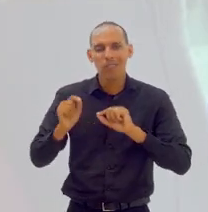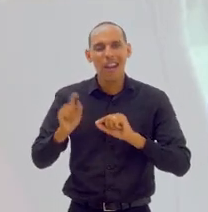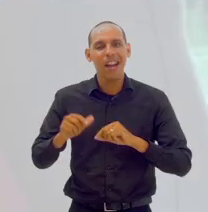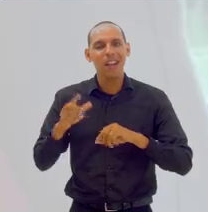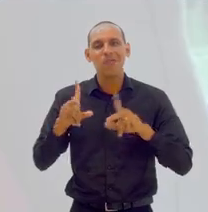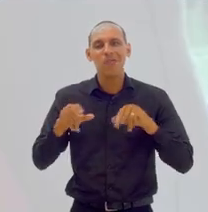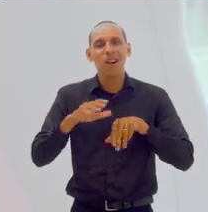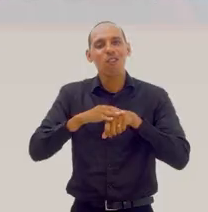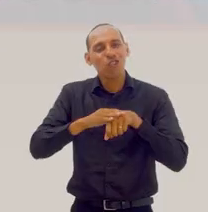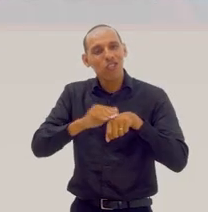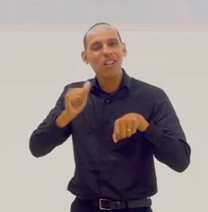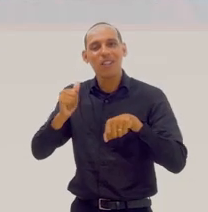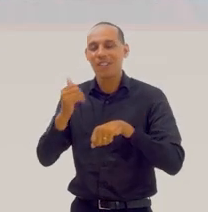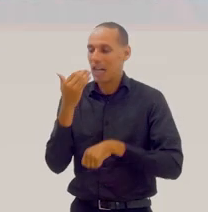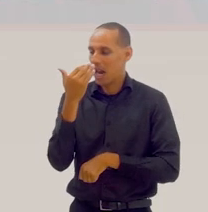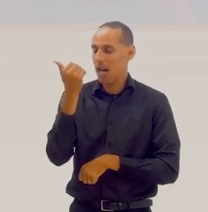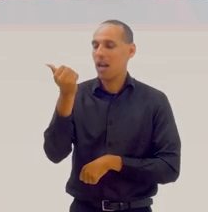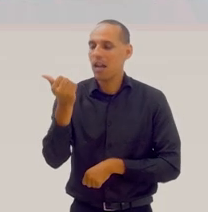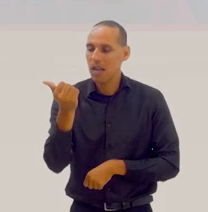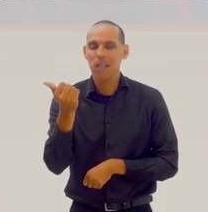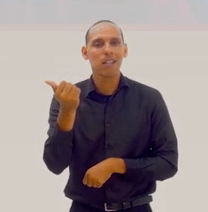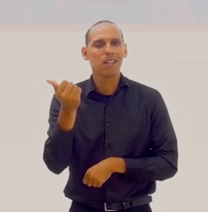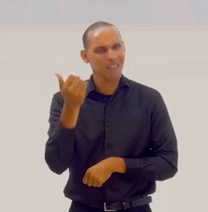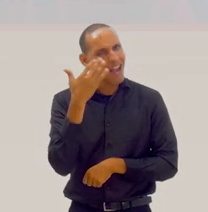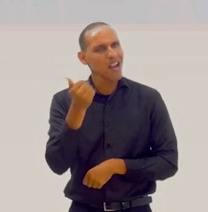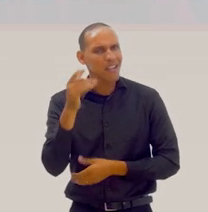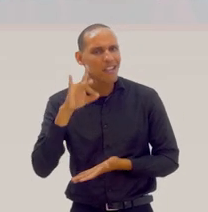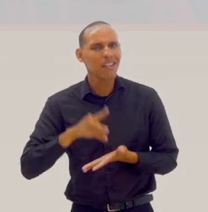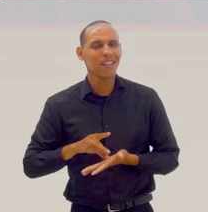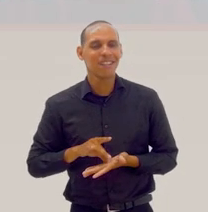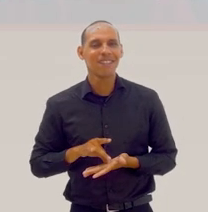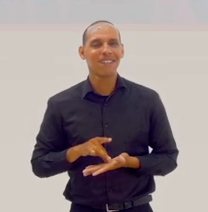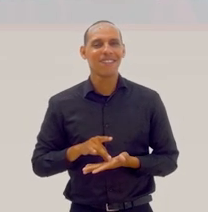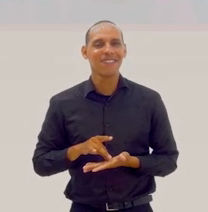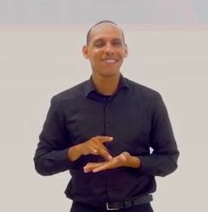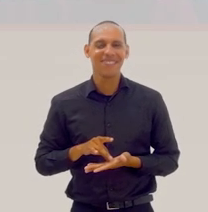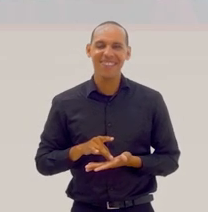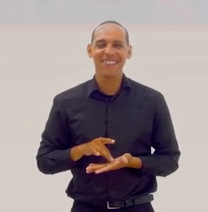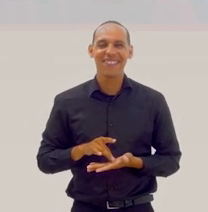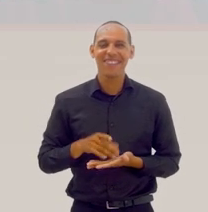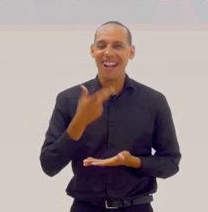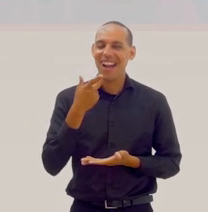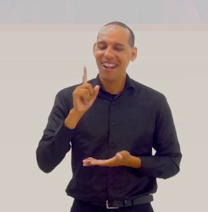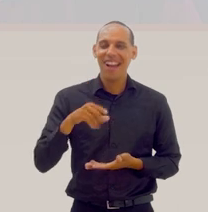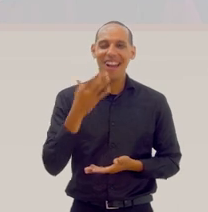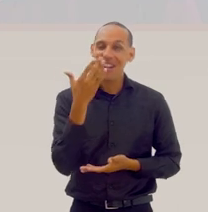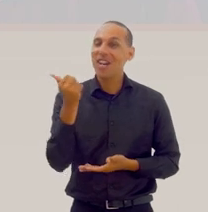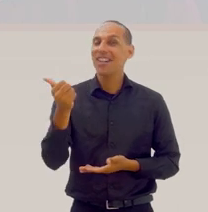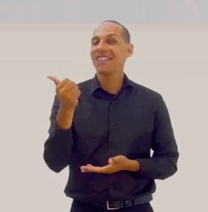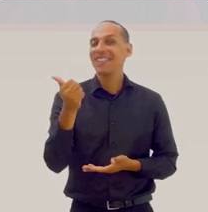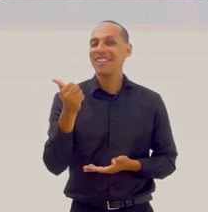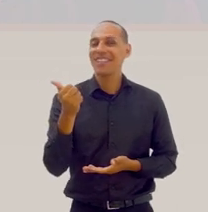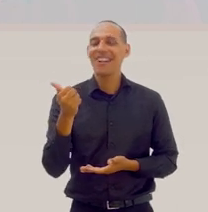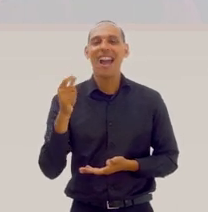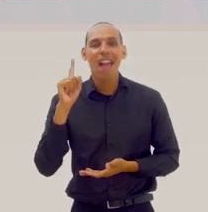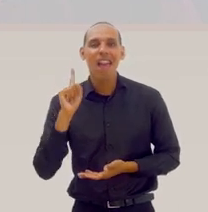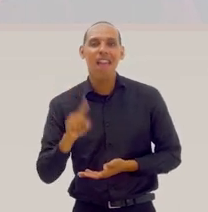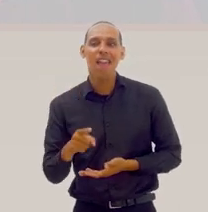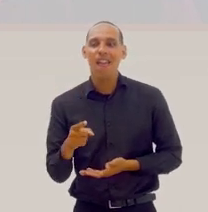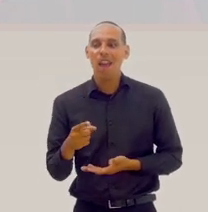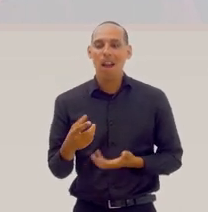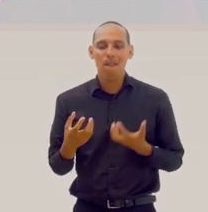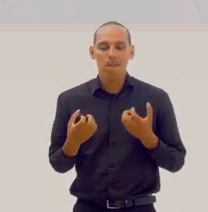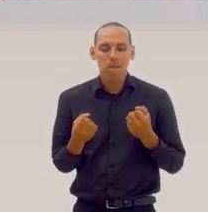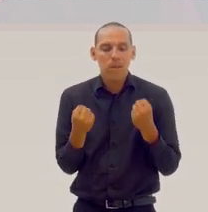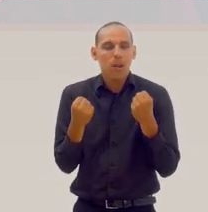É um chamado, eu chamaria chamado mesmo, eu chamaria de chamado.